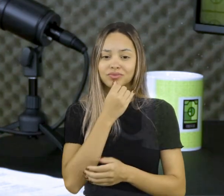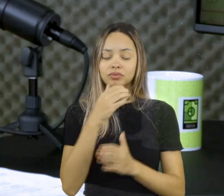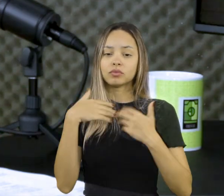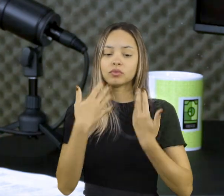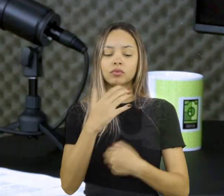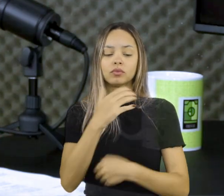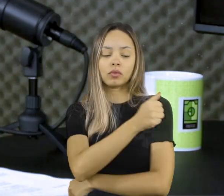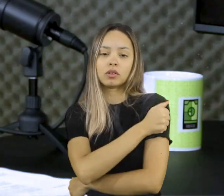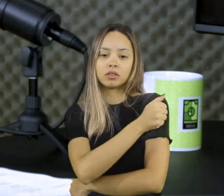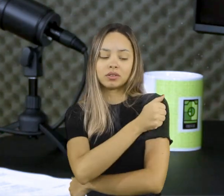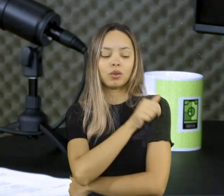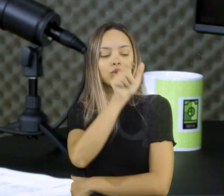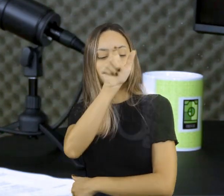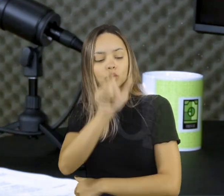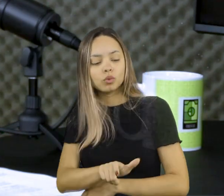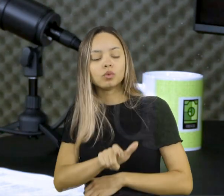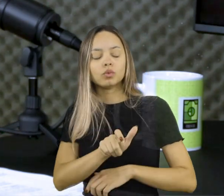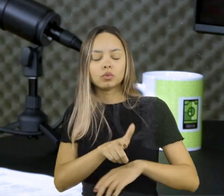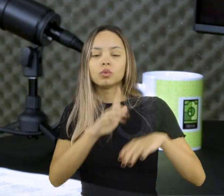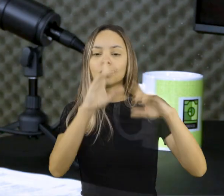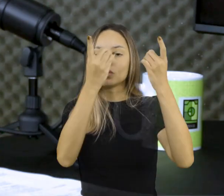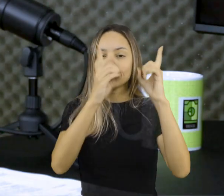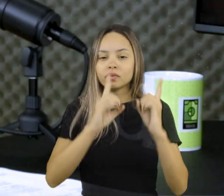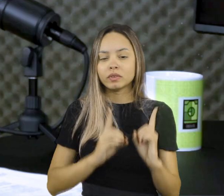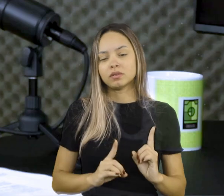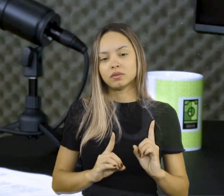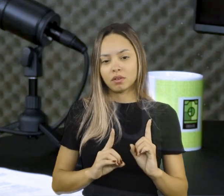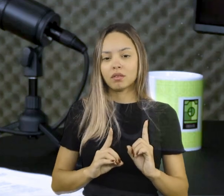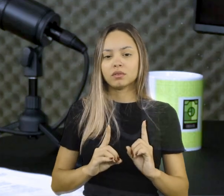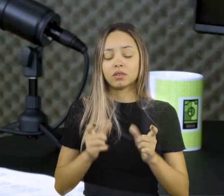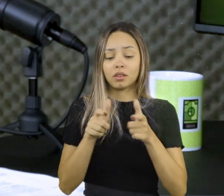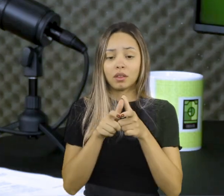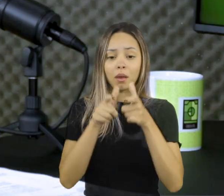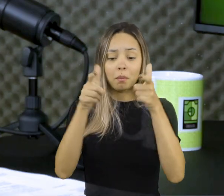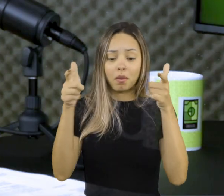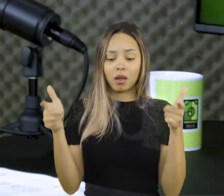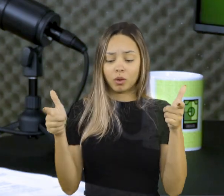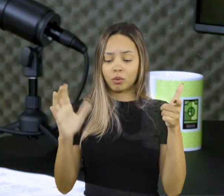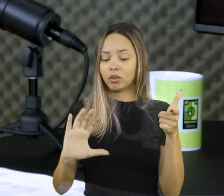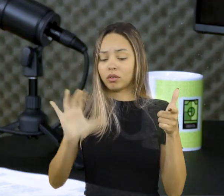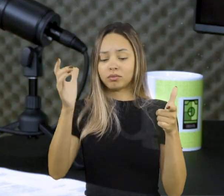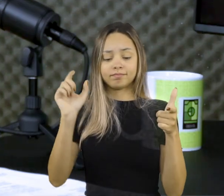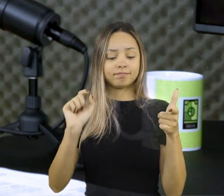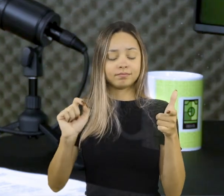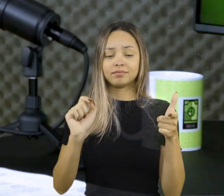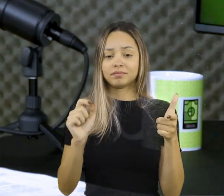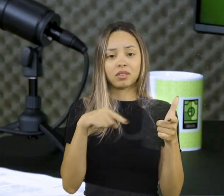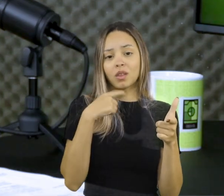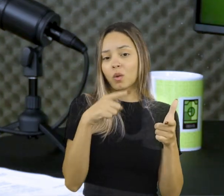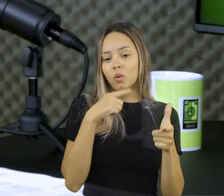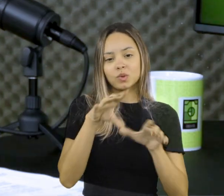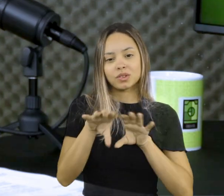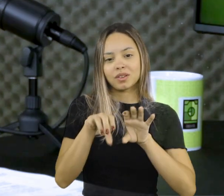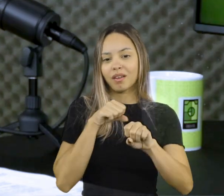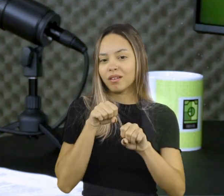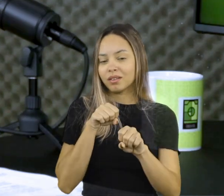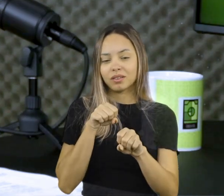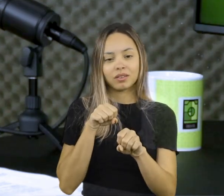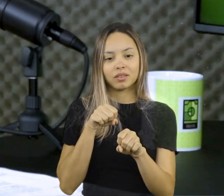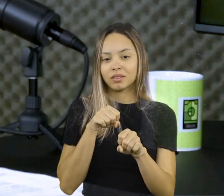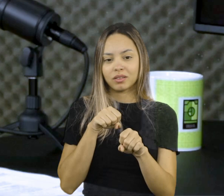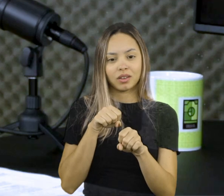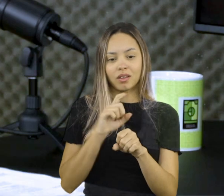com deficiência, esse educando com deficiência, na maioria das vezes ele se evade e não consegue concluir, fica fora